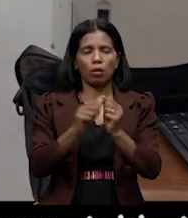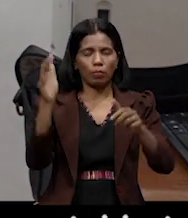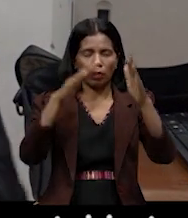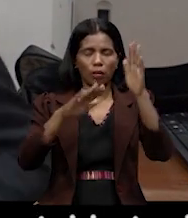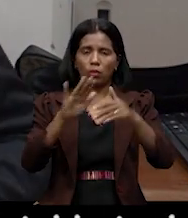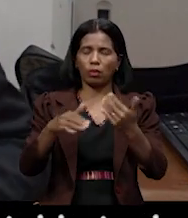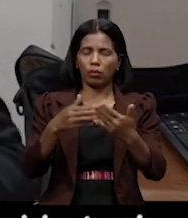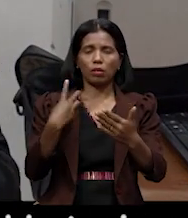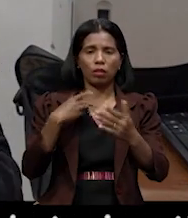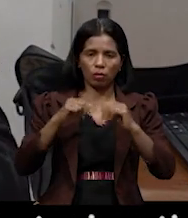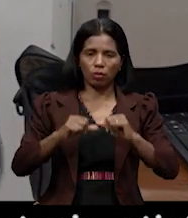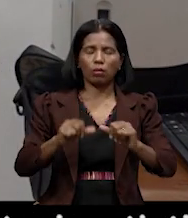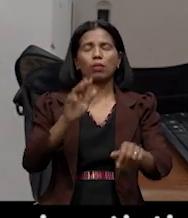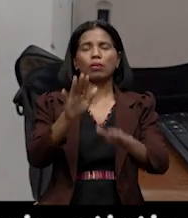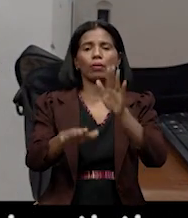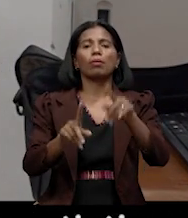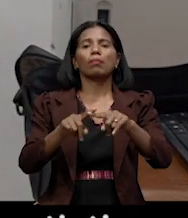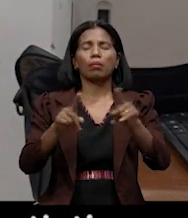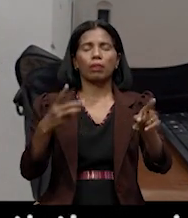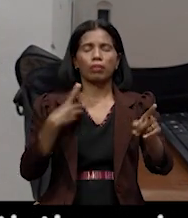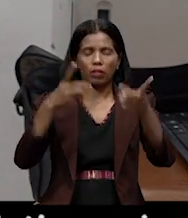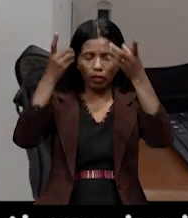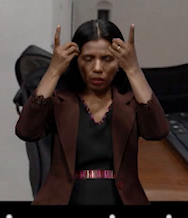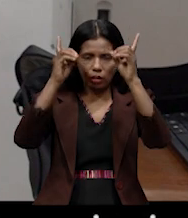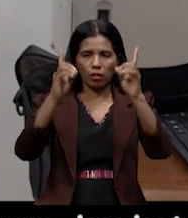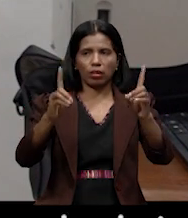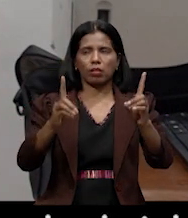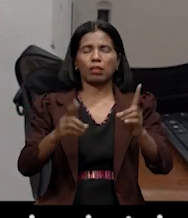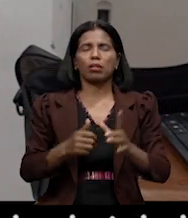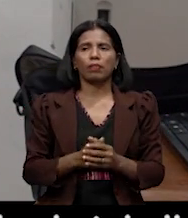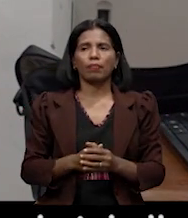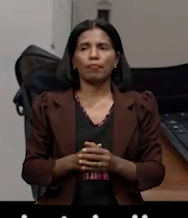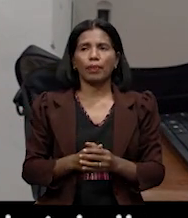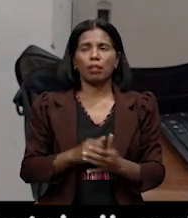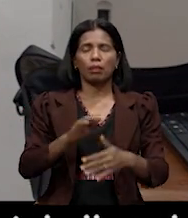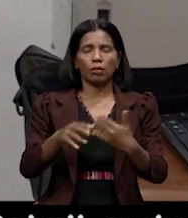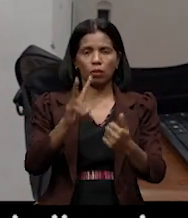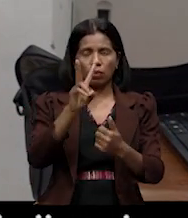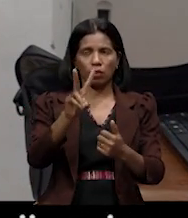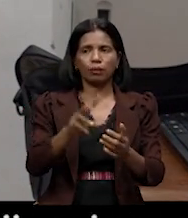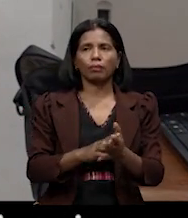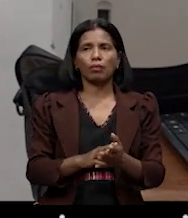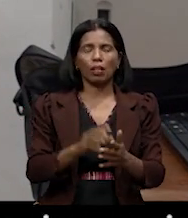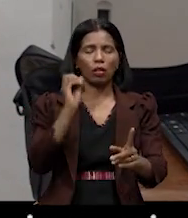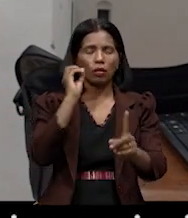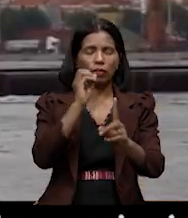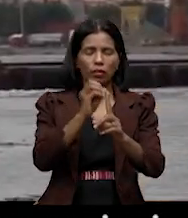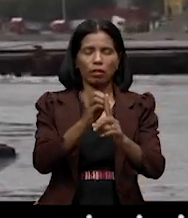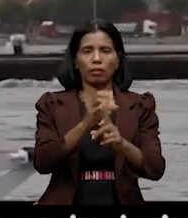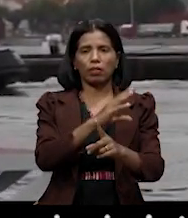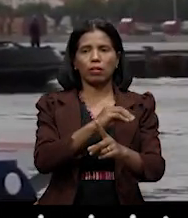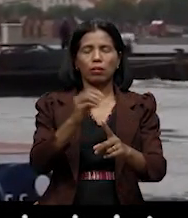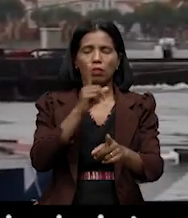de lá, mas vem a determinação ainda que a boa troa, a objetividade e a